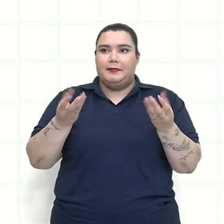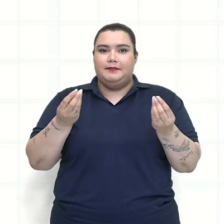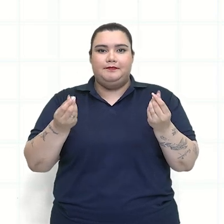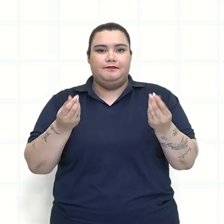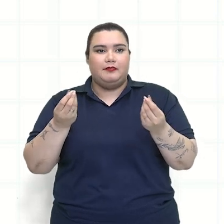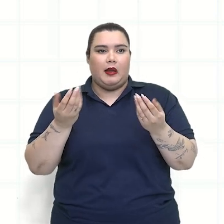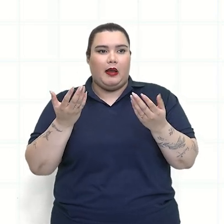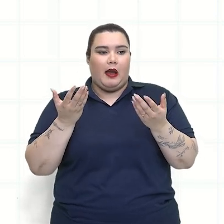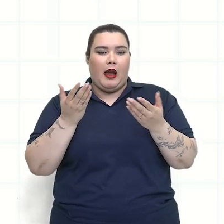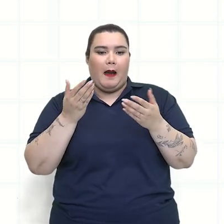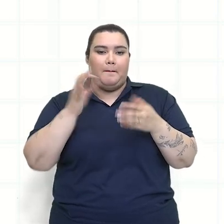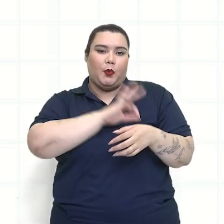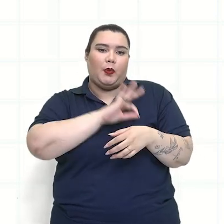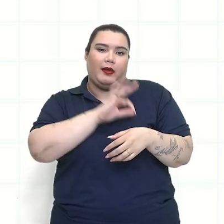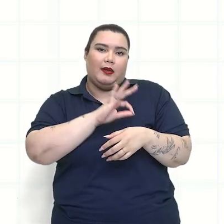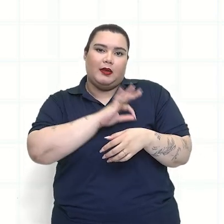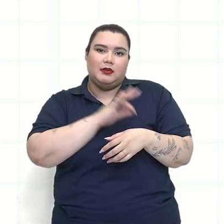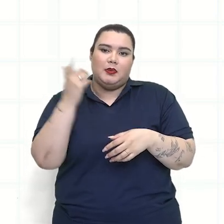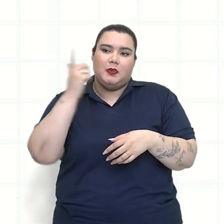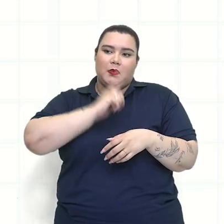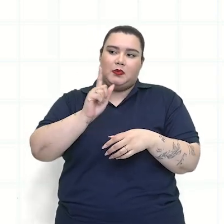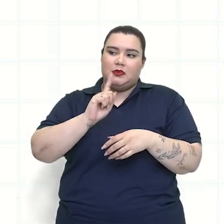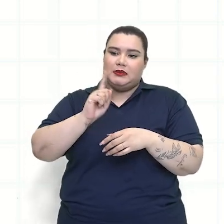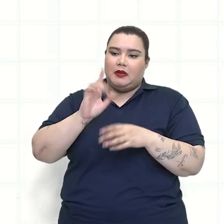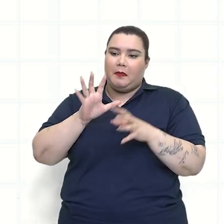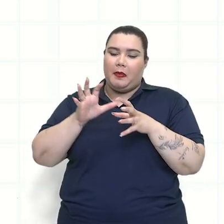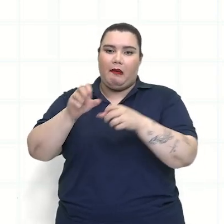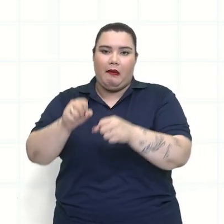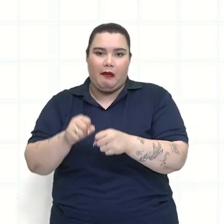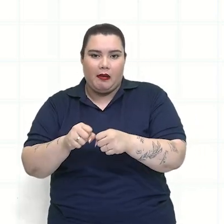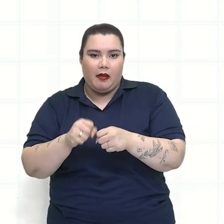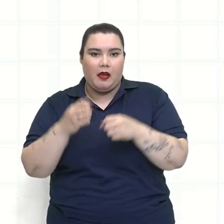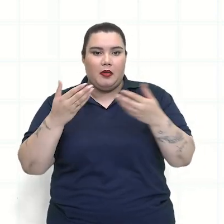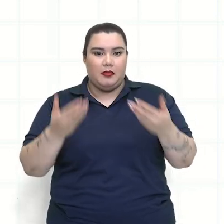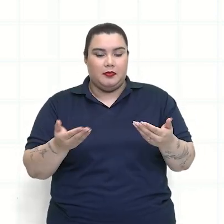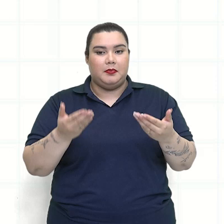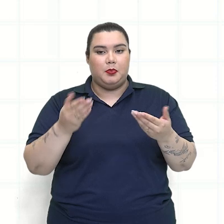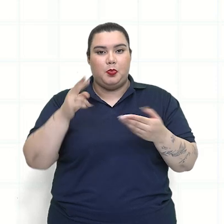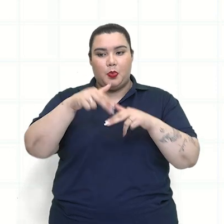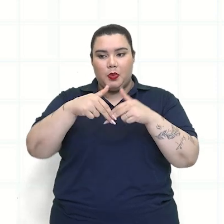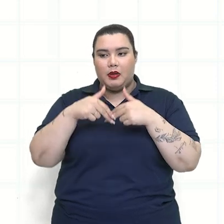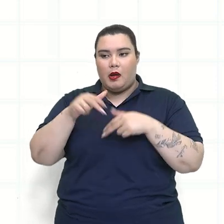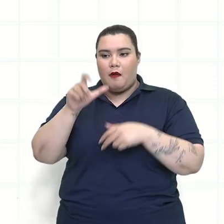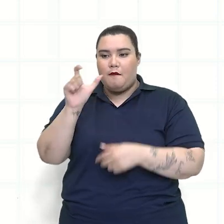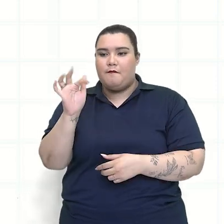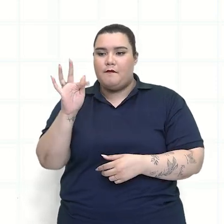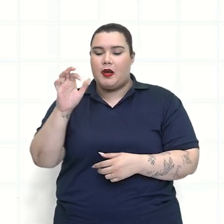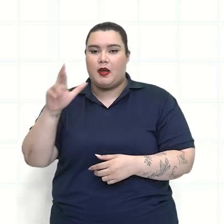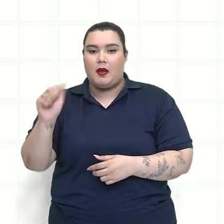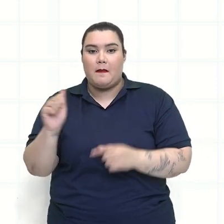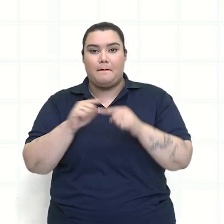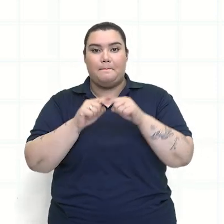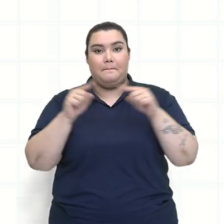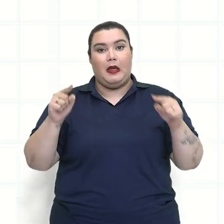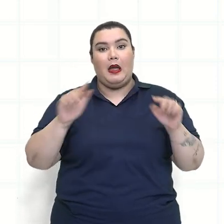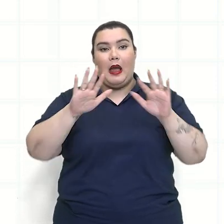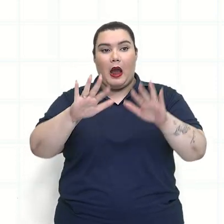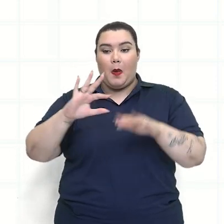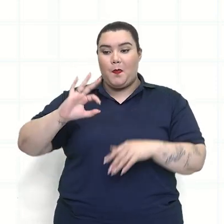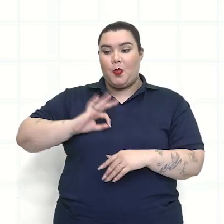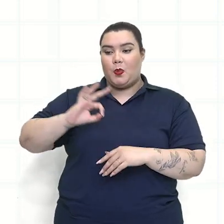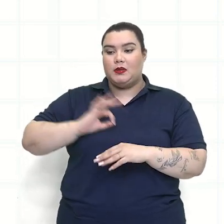conseguindo levar, estava muito valente, por isso chamado de fera. Mas, como diz que os